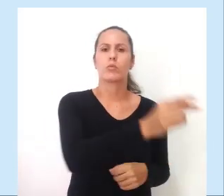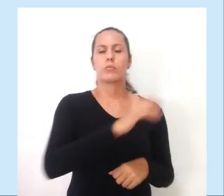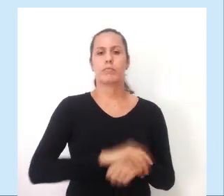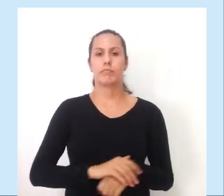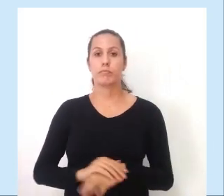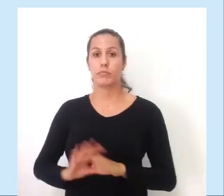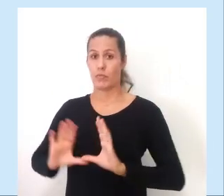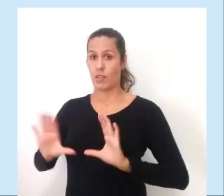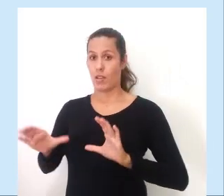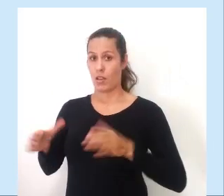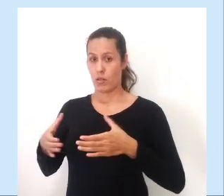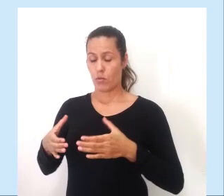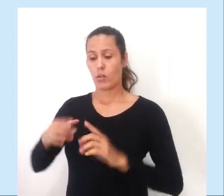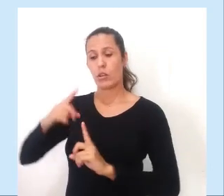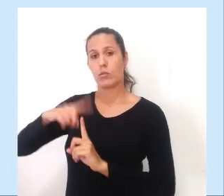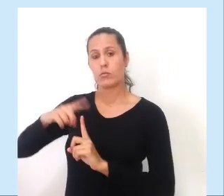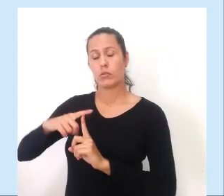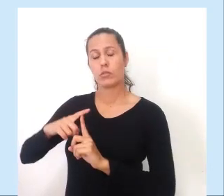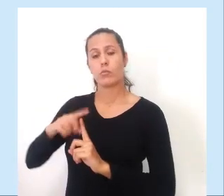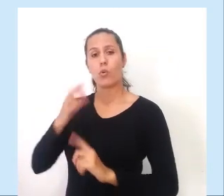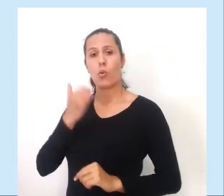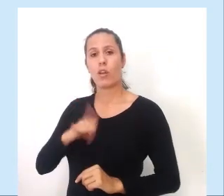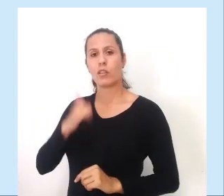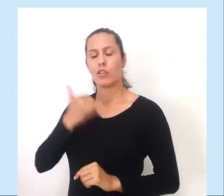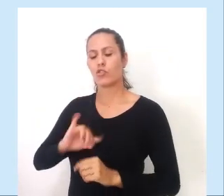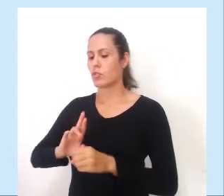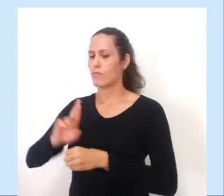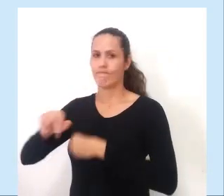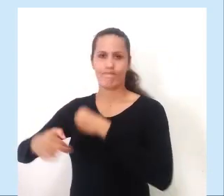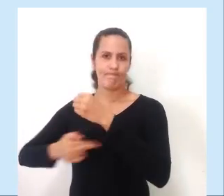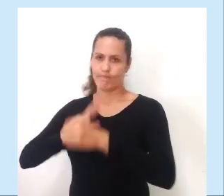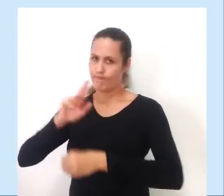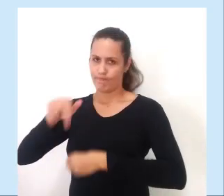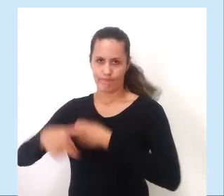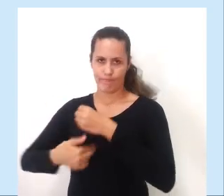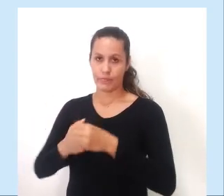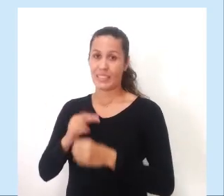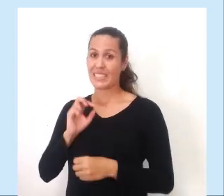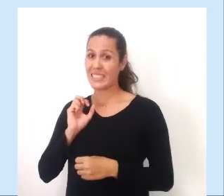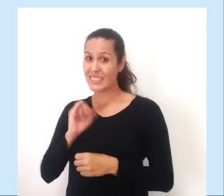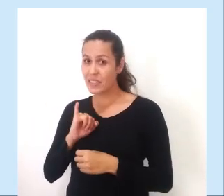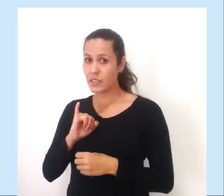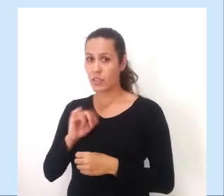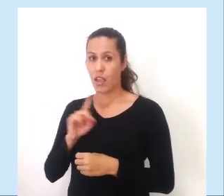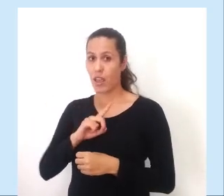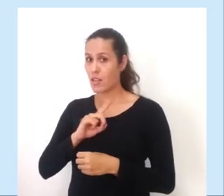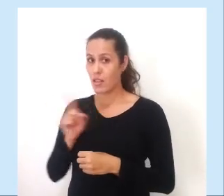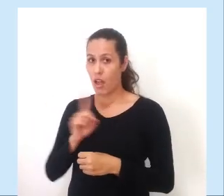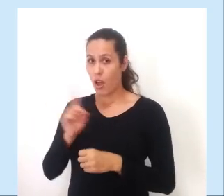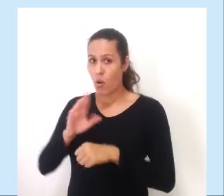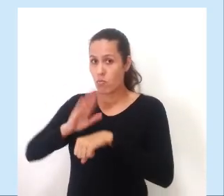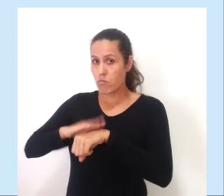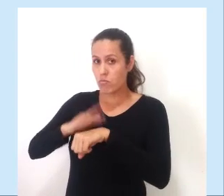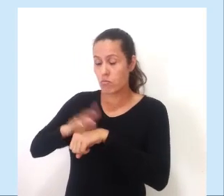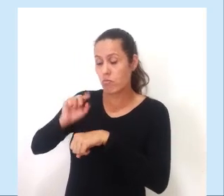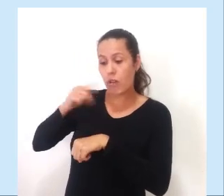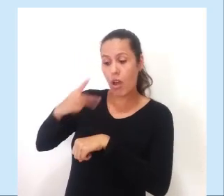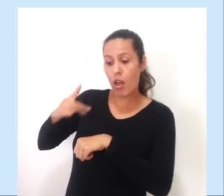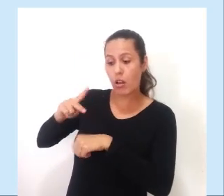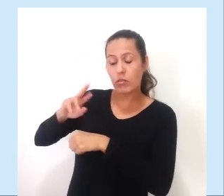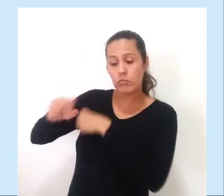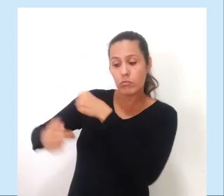nas fontes de energia não renováveis. Ou seja, quando não